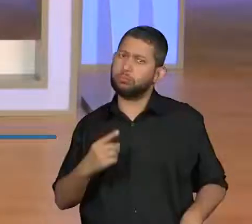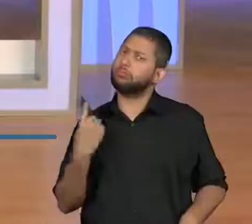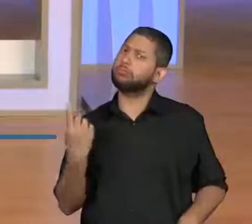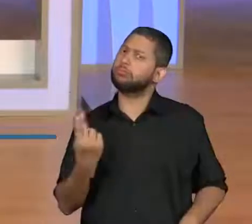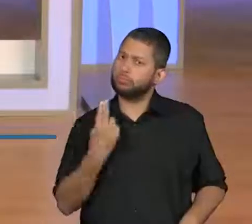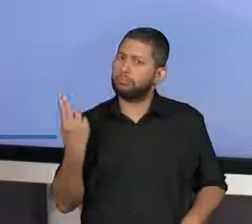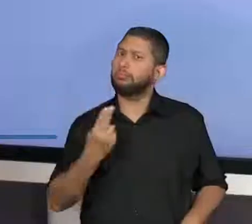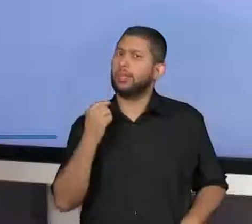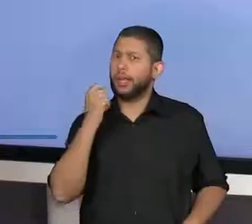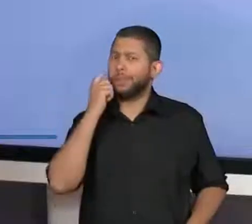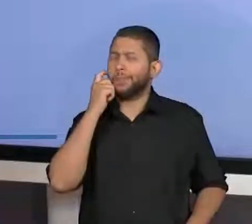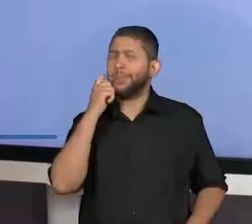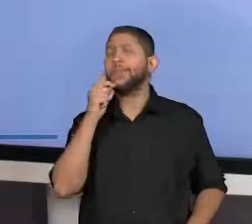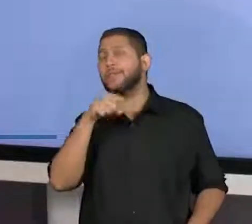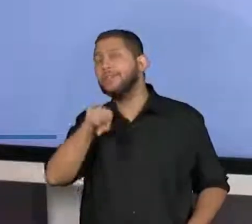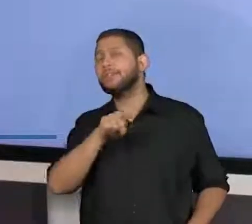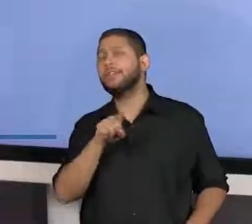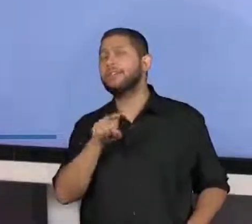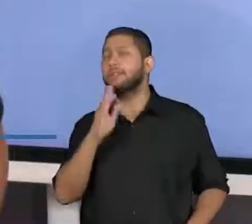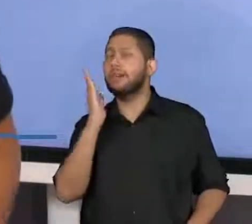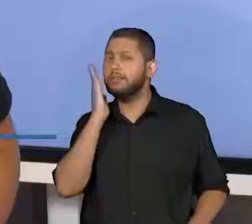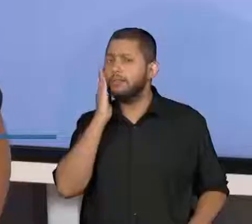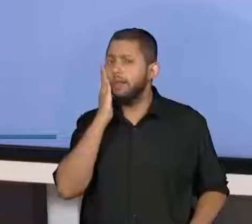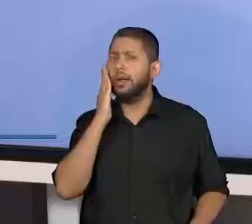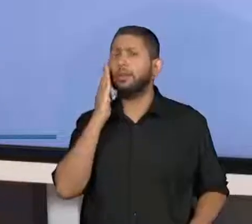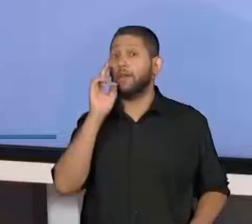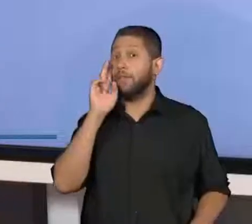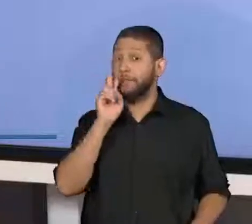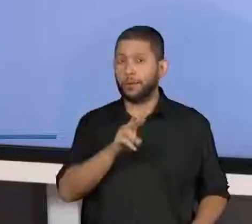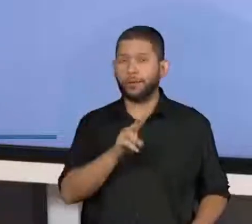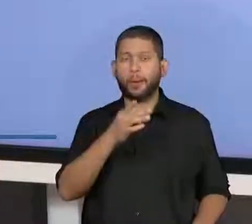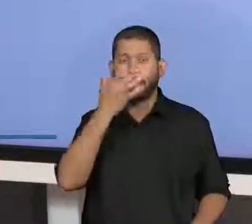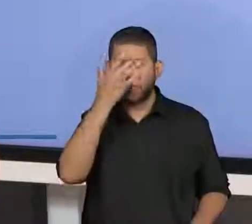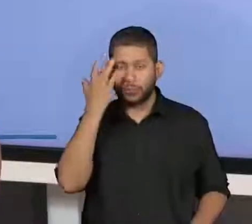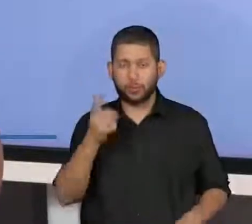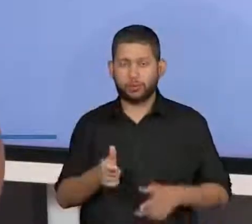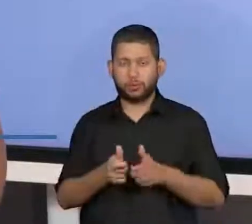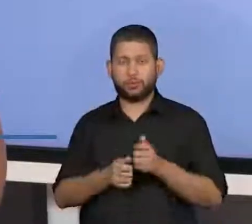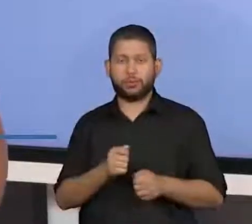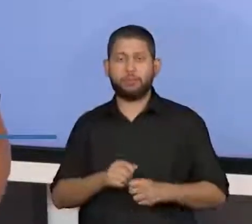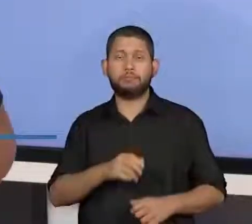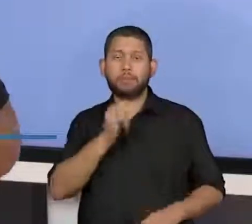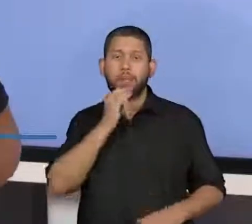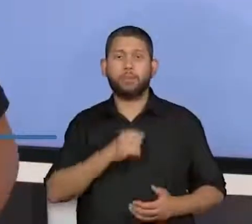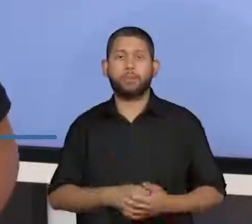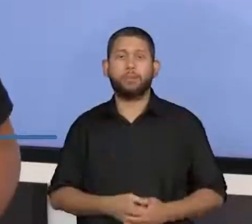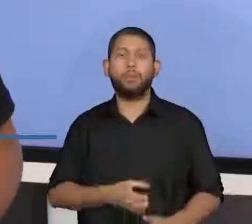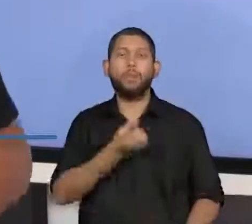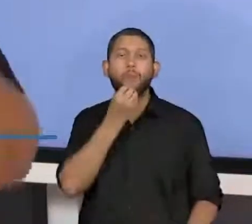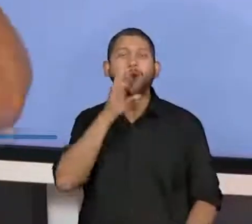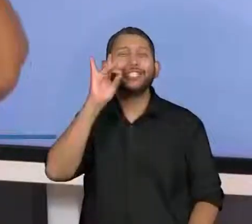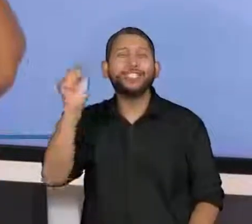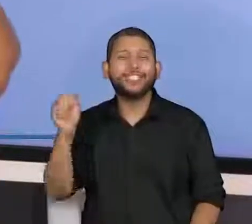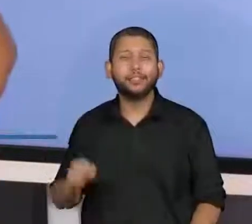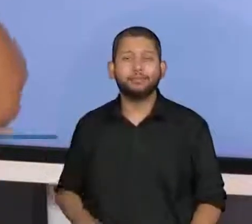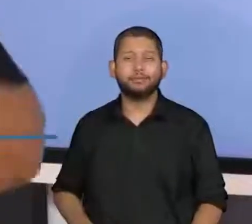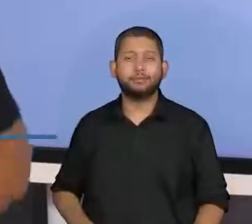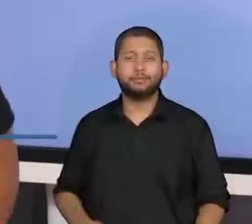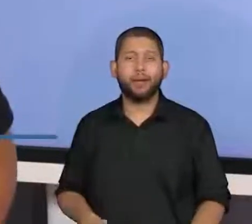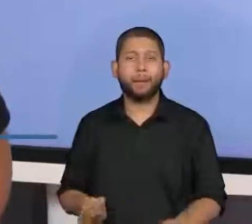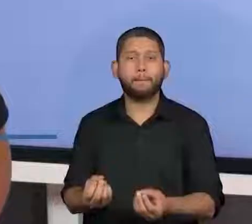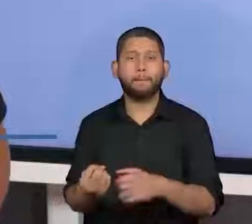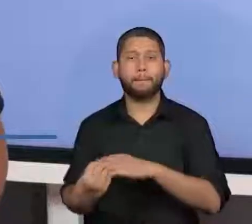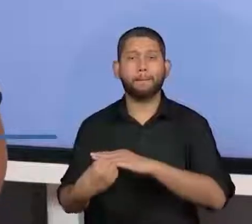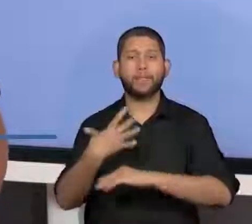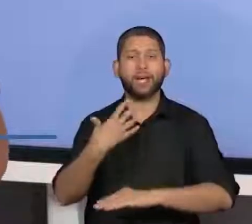Vocês, com certeza, já devem ter visto aquela pessoa que você dá bom dia e ela manda um sorriso, um emoji